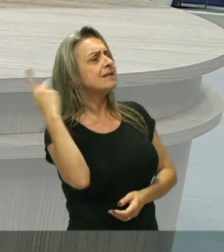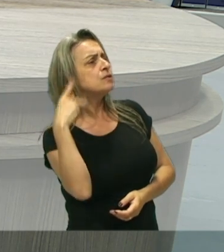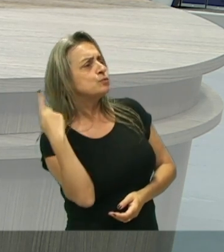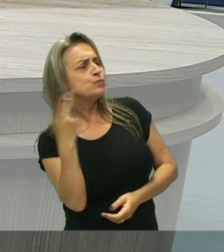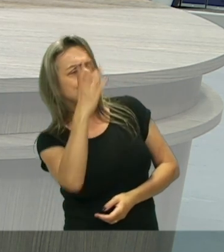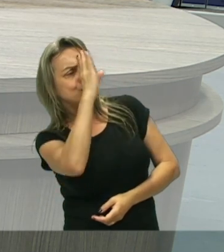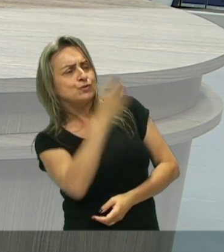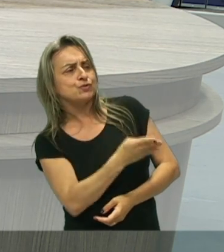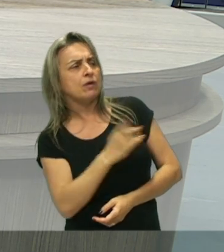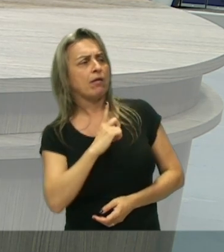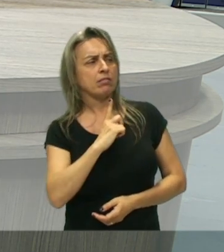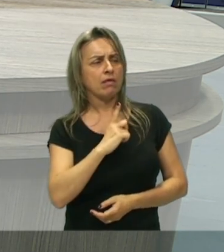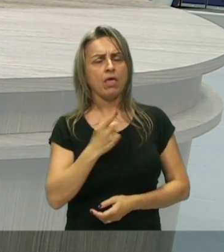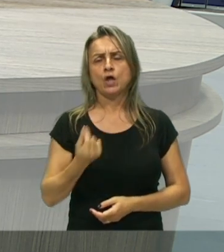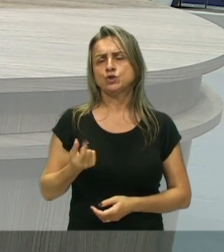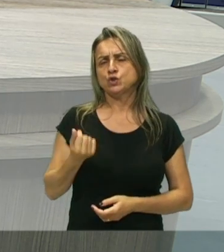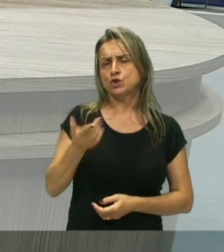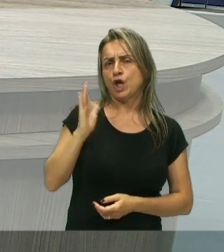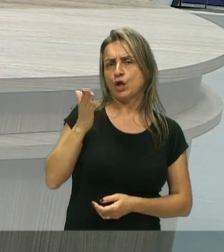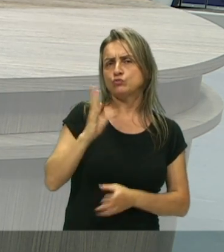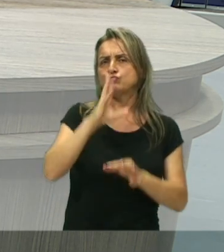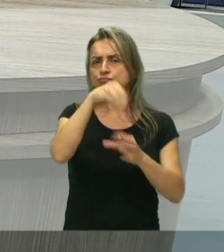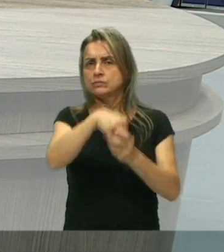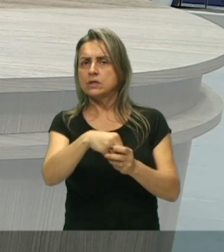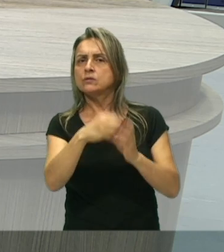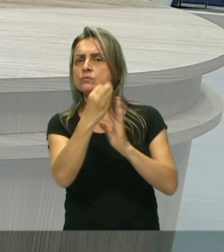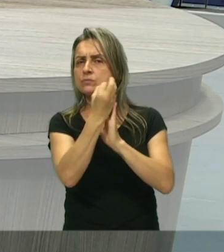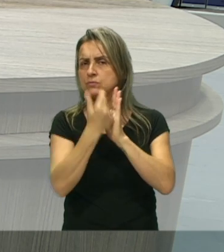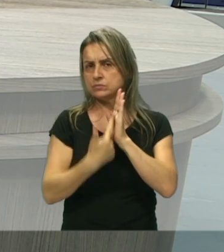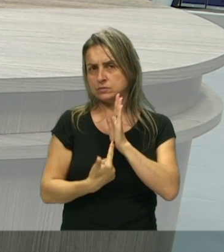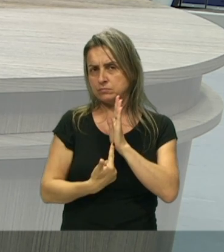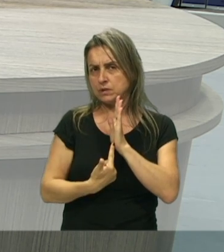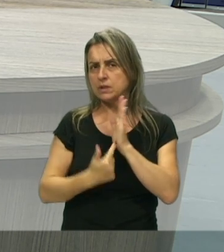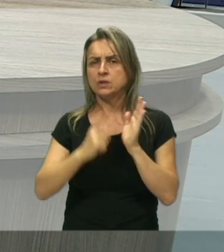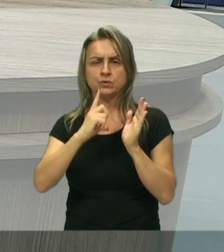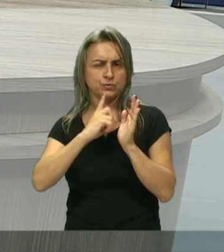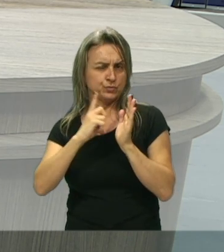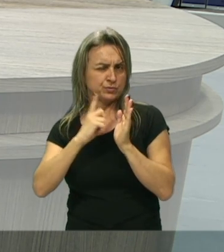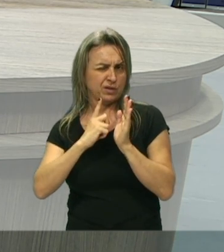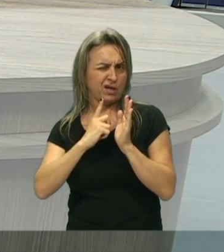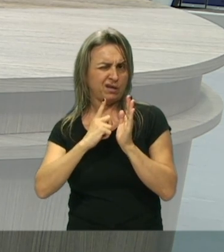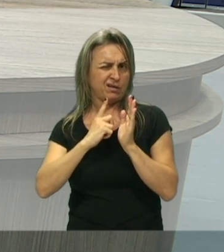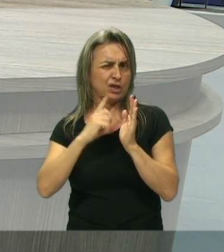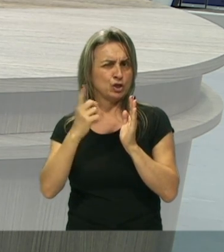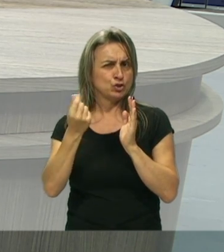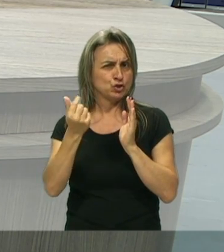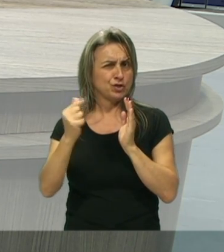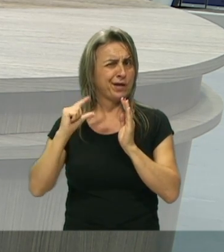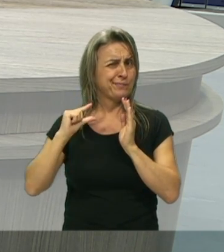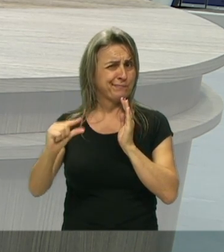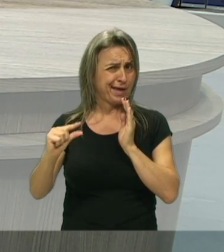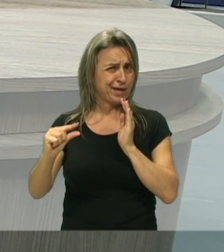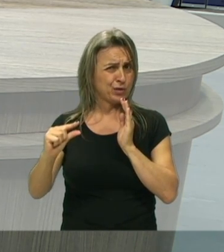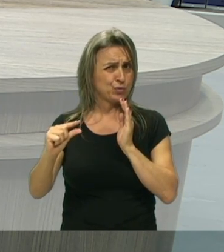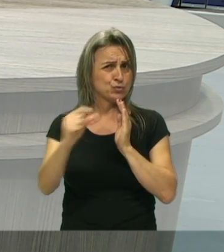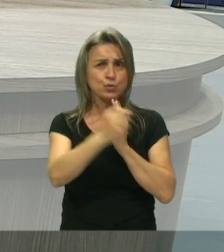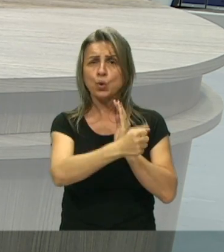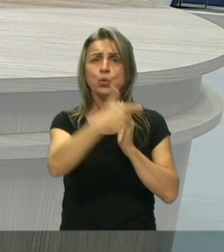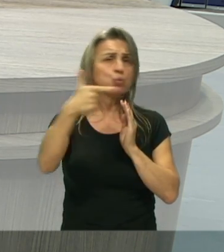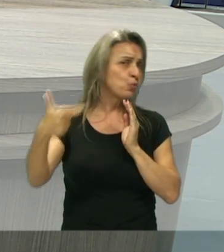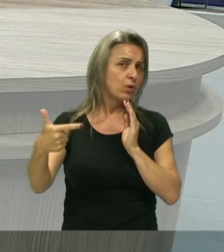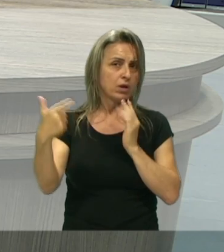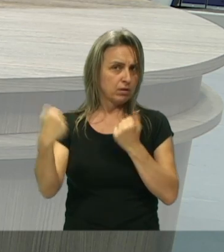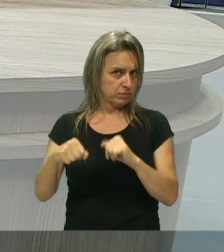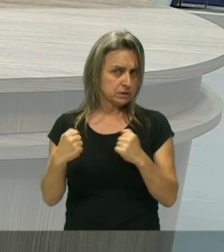já destacados dentro do orçamento, tem muito menos dinheiro para programas... Do que deveria